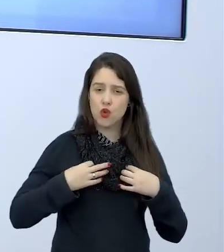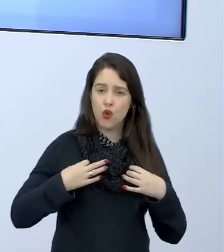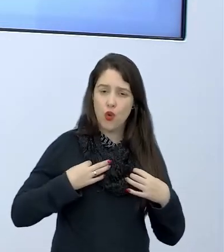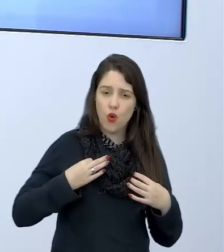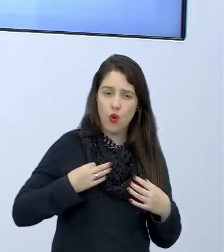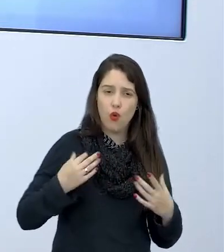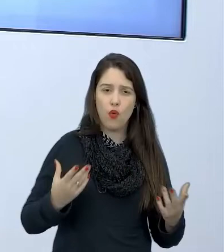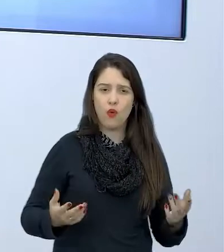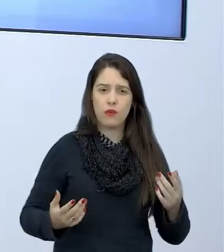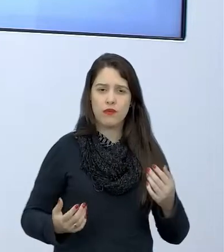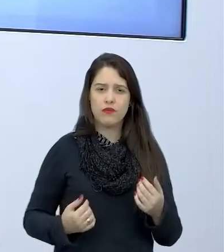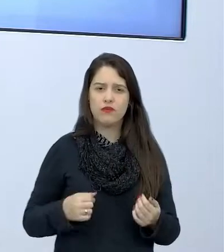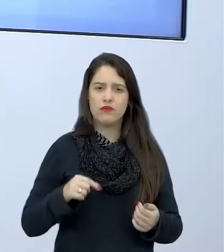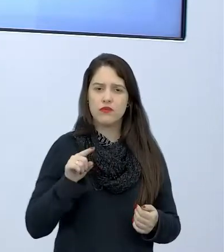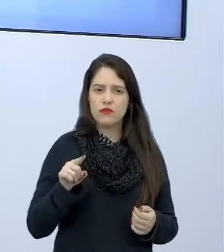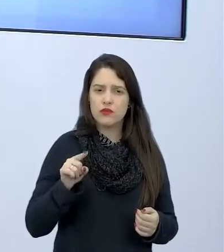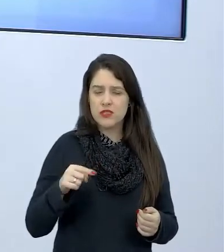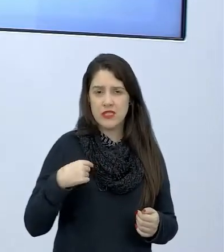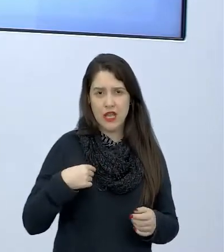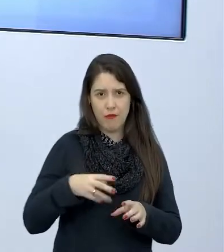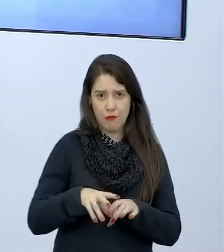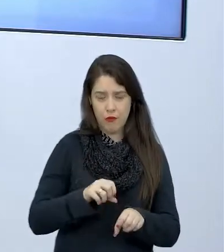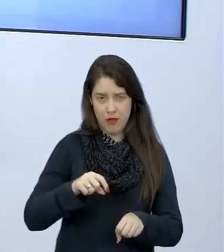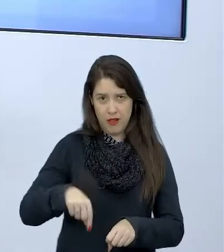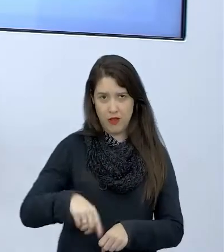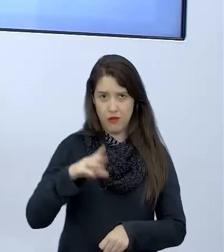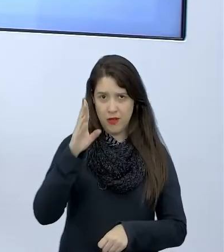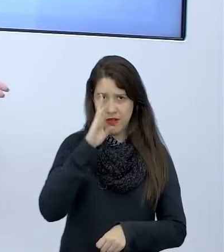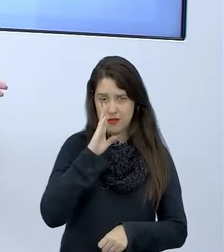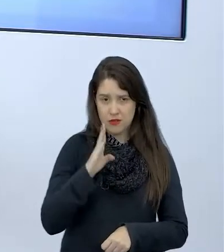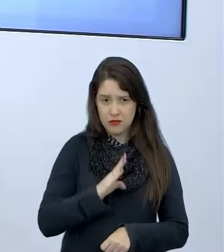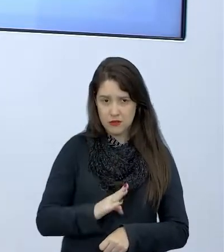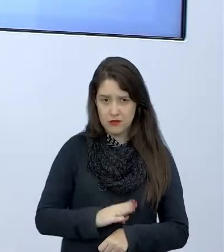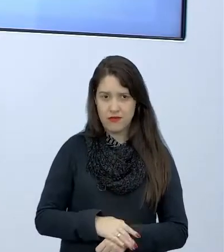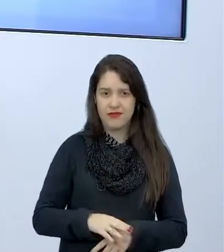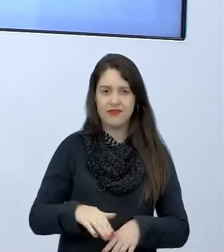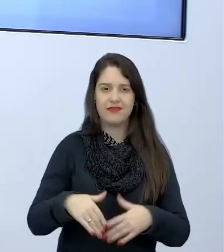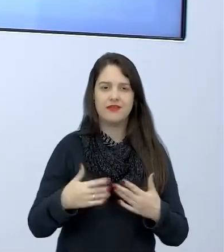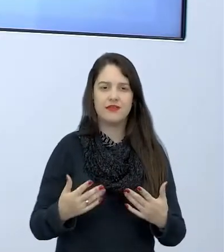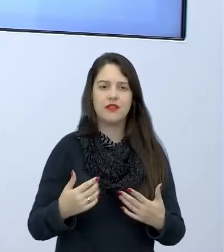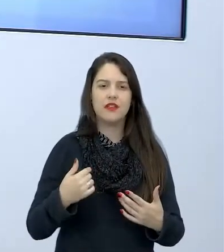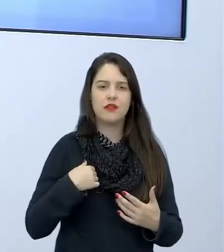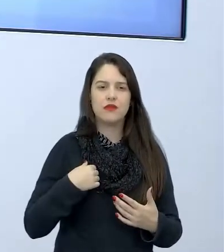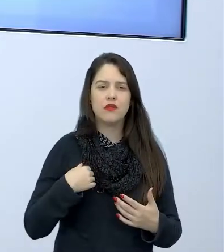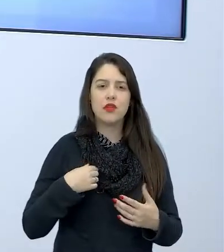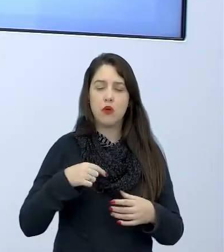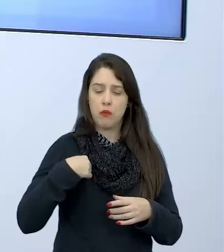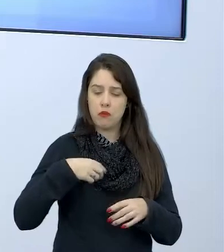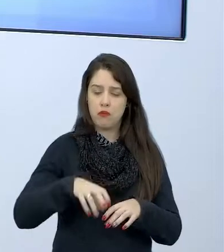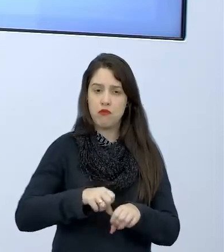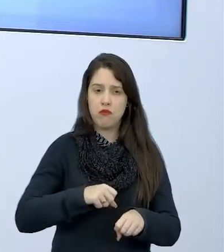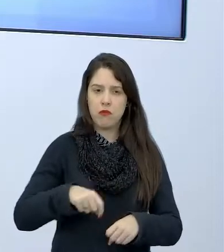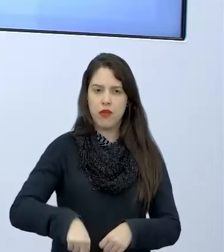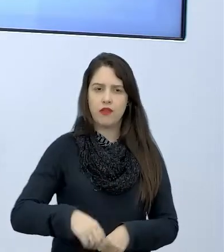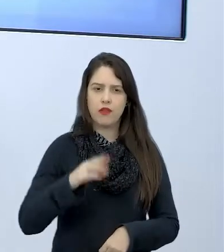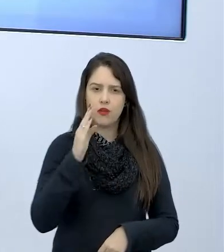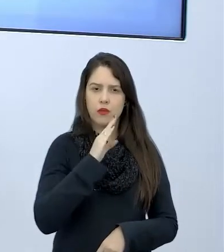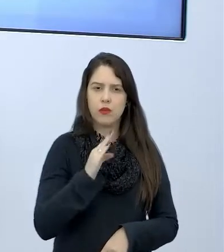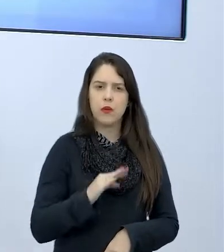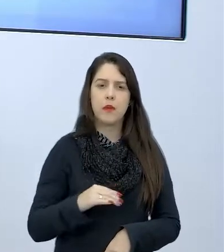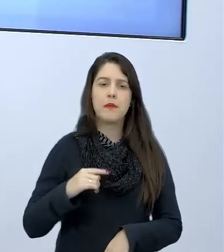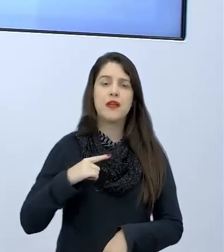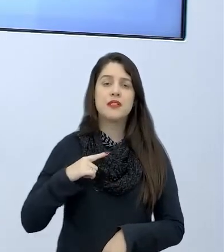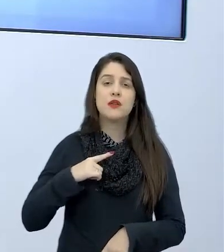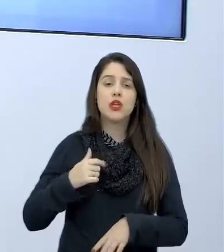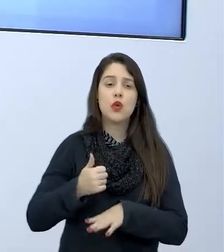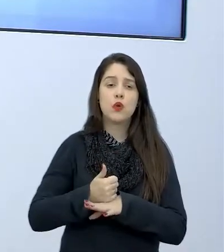exemplo, eu sou formada aqui no Brasil, tá, eu me formei aqui no Brasil. Se eu for exercer a minha